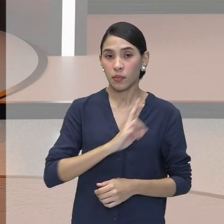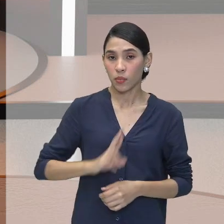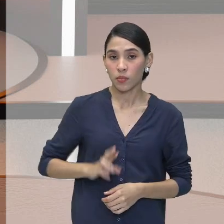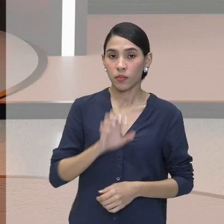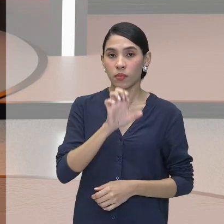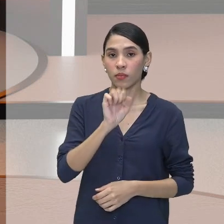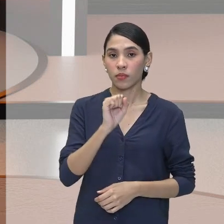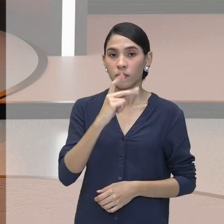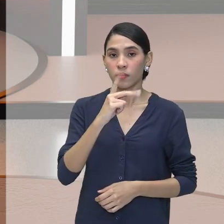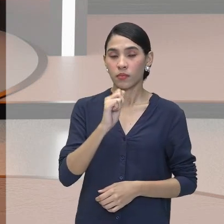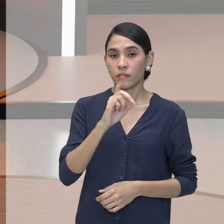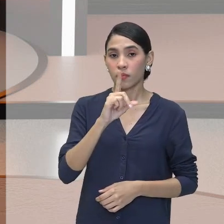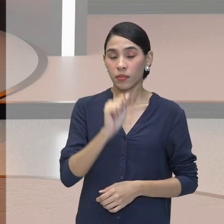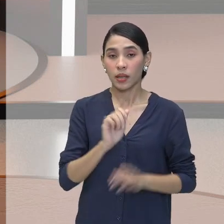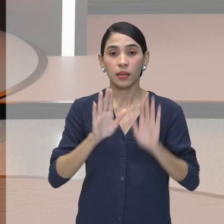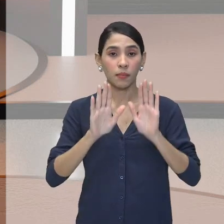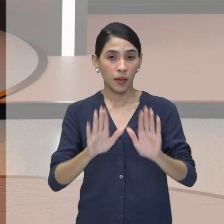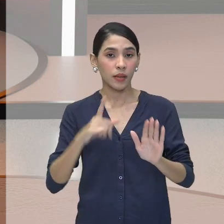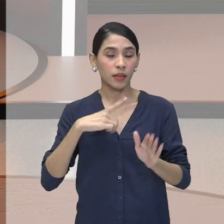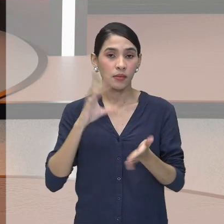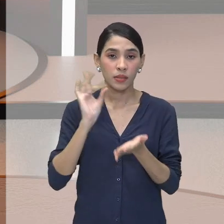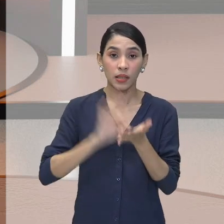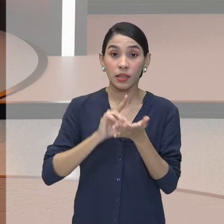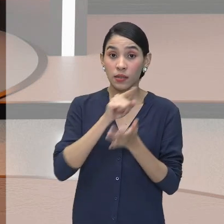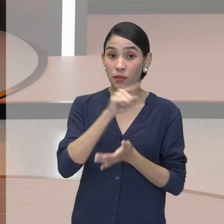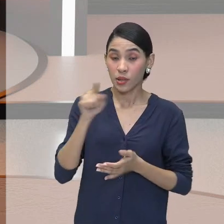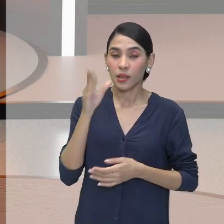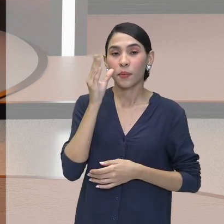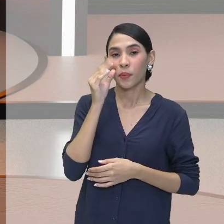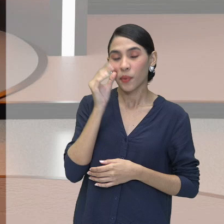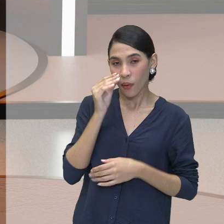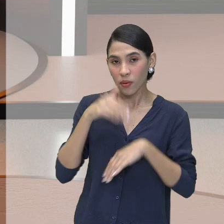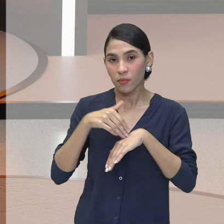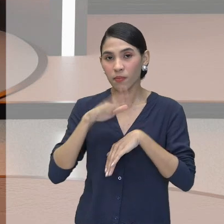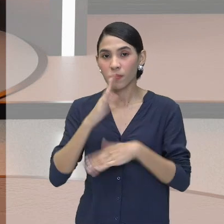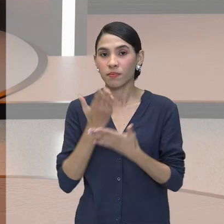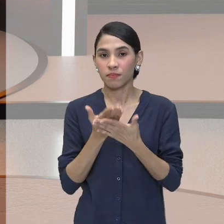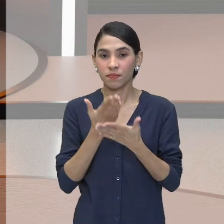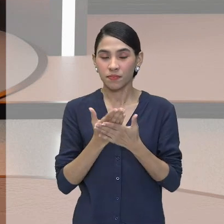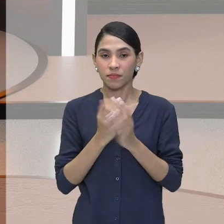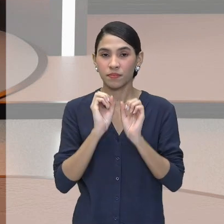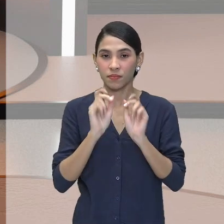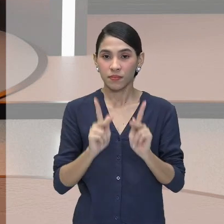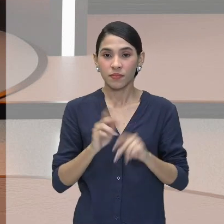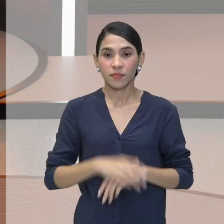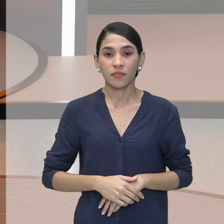Espada, mas eu tenho certeza que vocês estão curiosos para saber um pouco mais sobre a República Oligárquica, né?